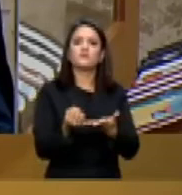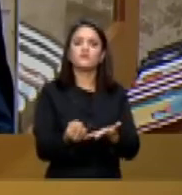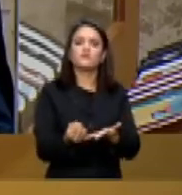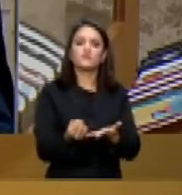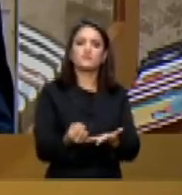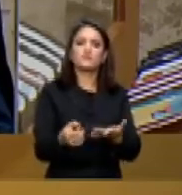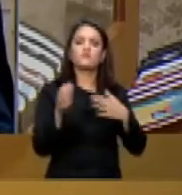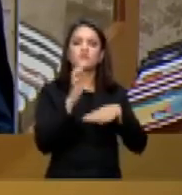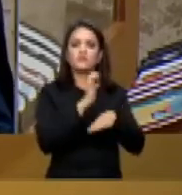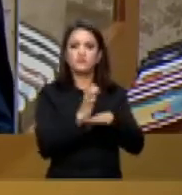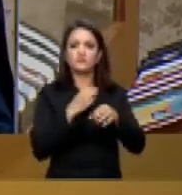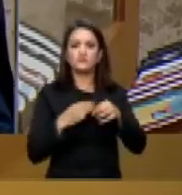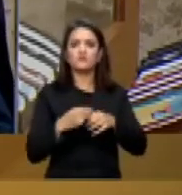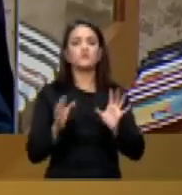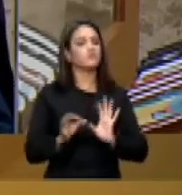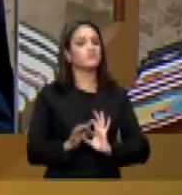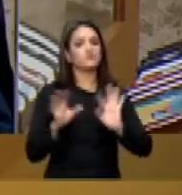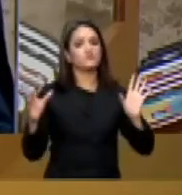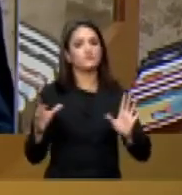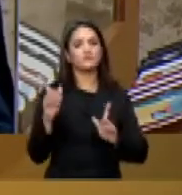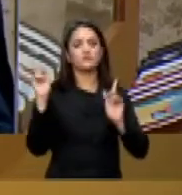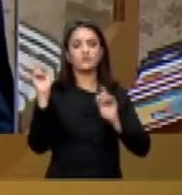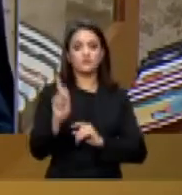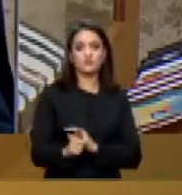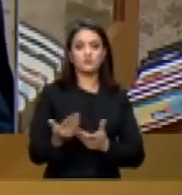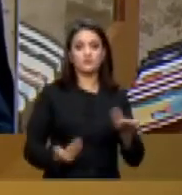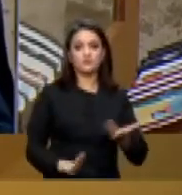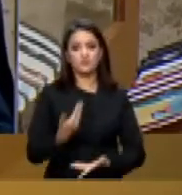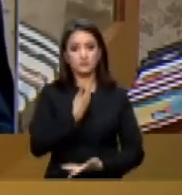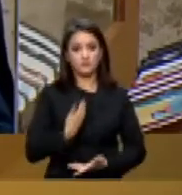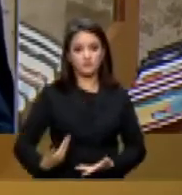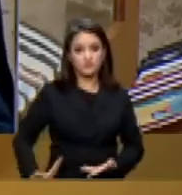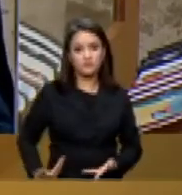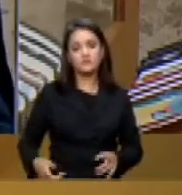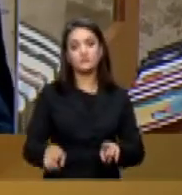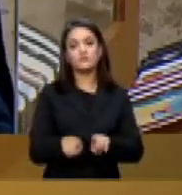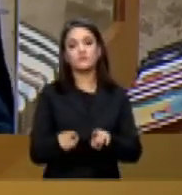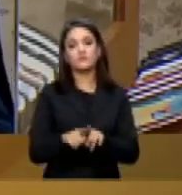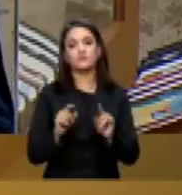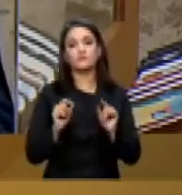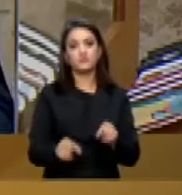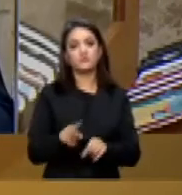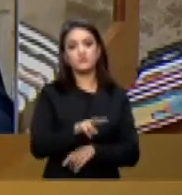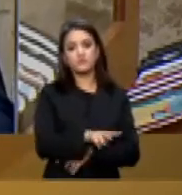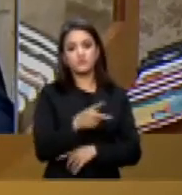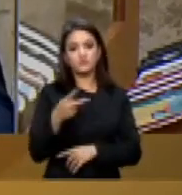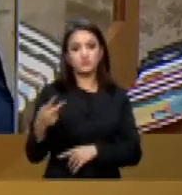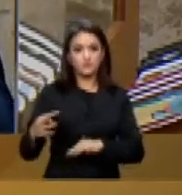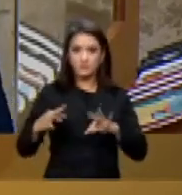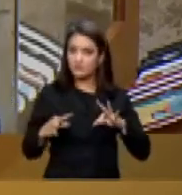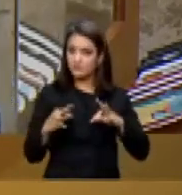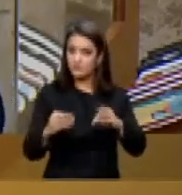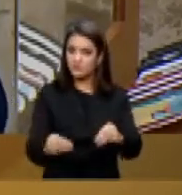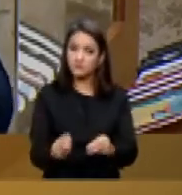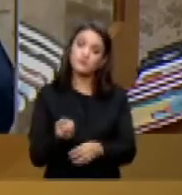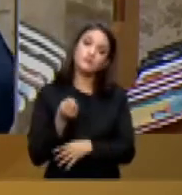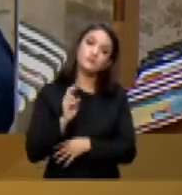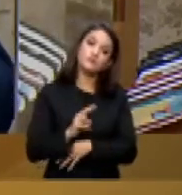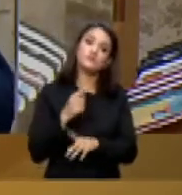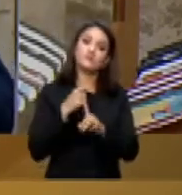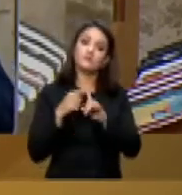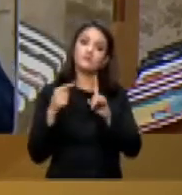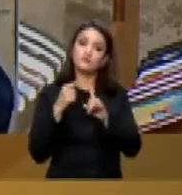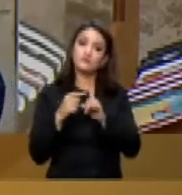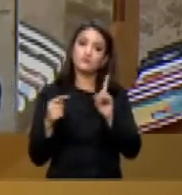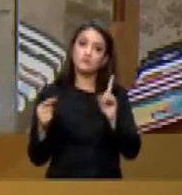federados, autorizando a gestão associada de serviços públicos, bem como a transferência total ou parcial